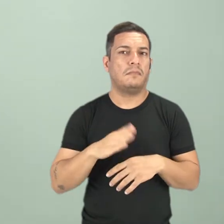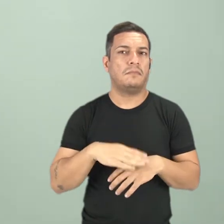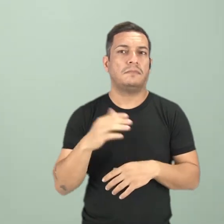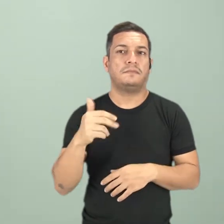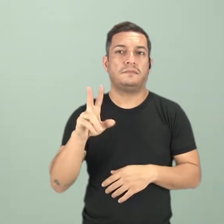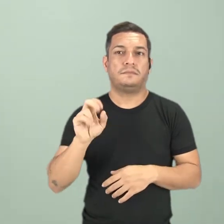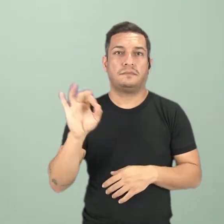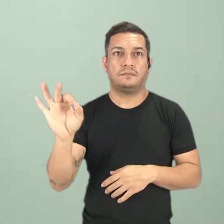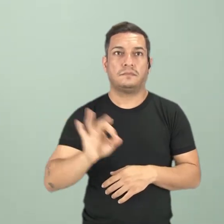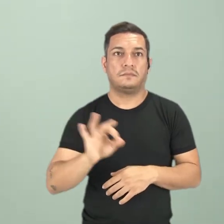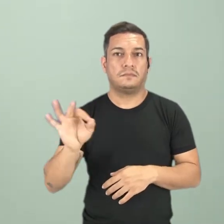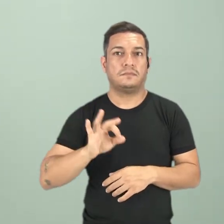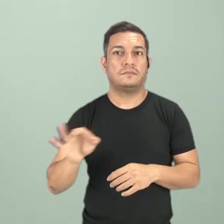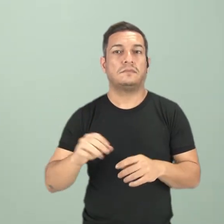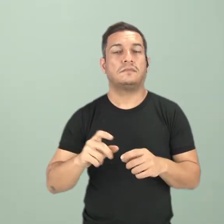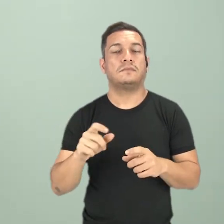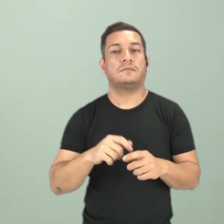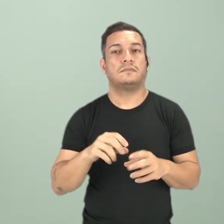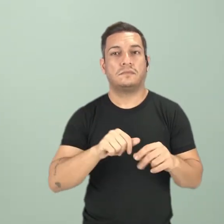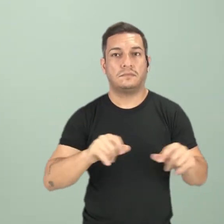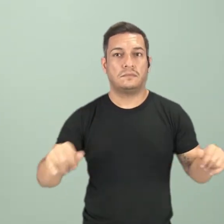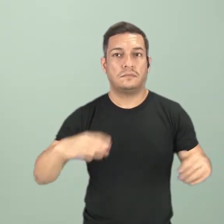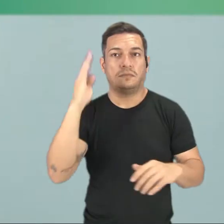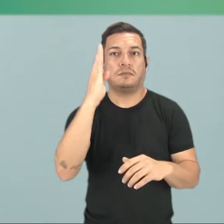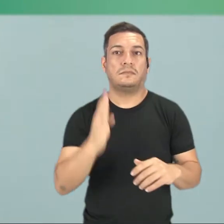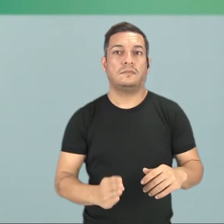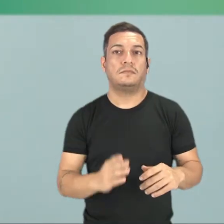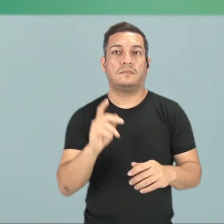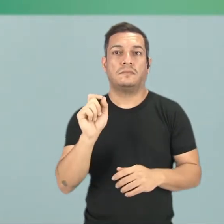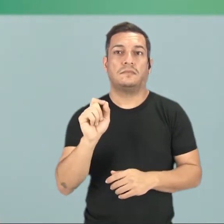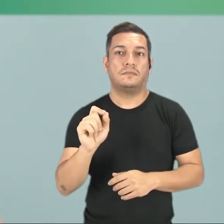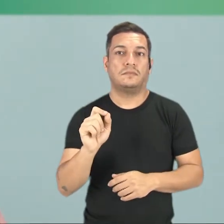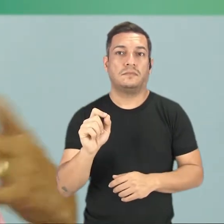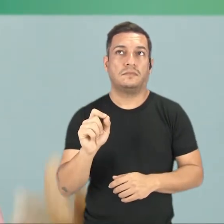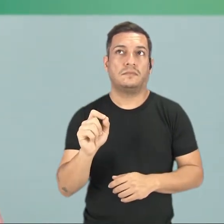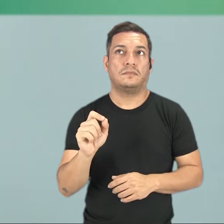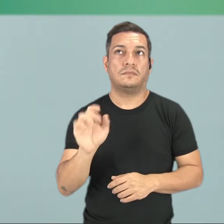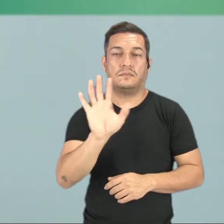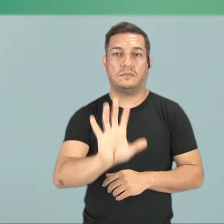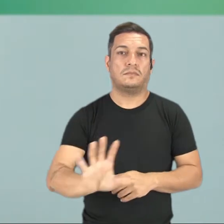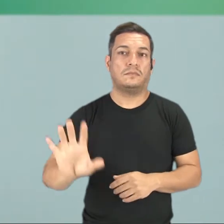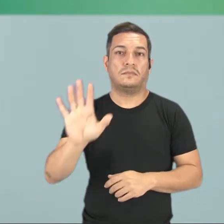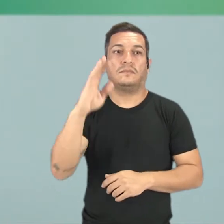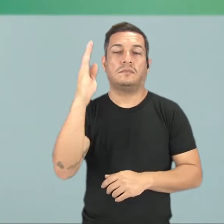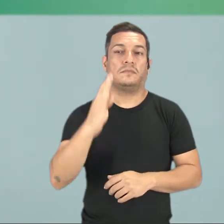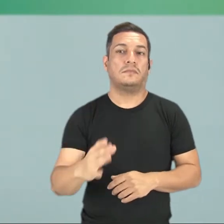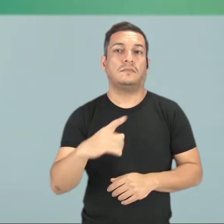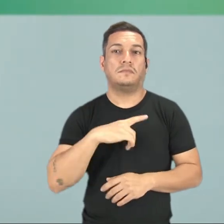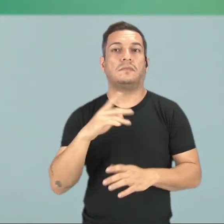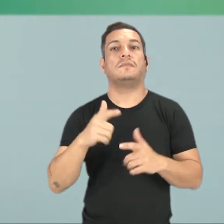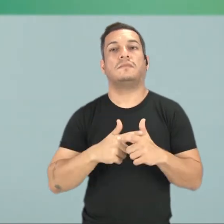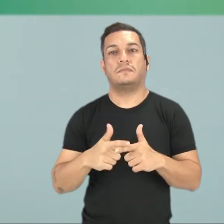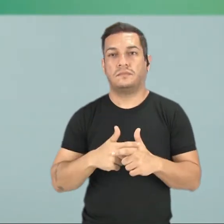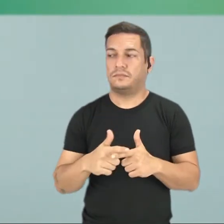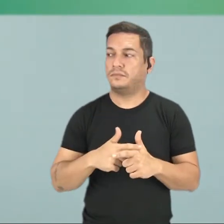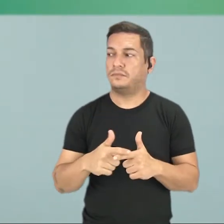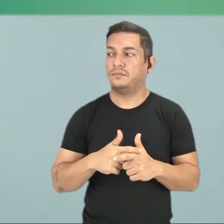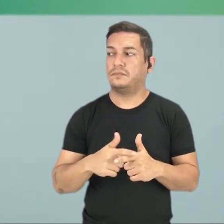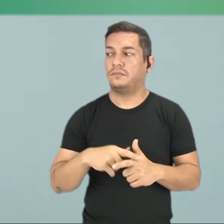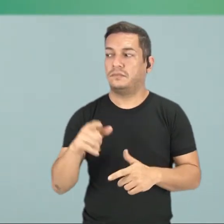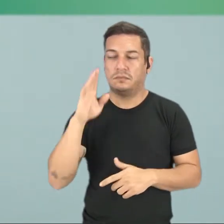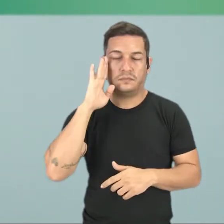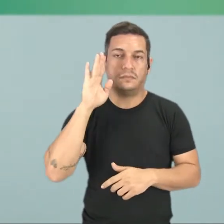de 50% do território brasileiro, né, de toda a área do Brasil vive em conflitos. E esse